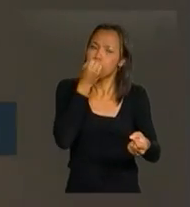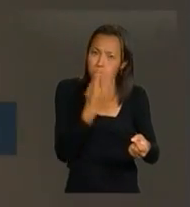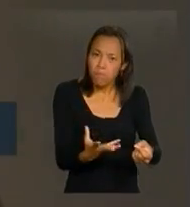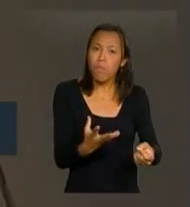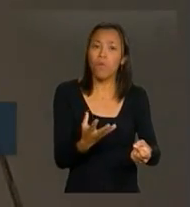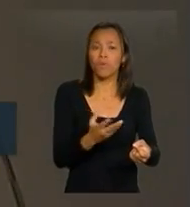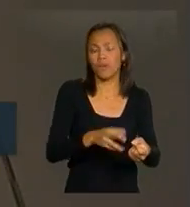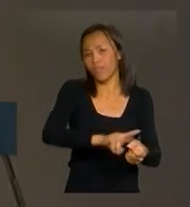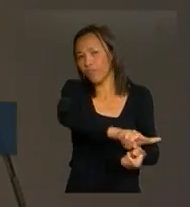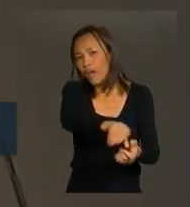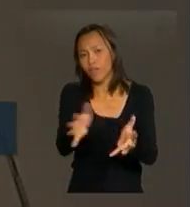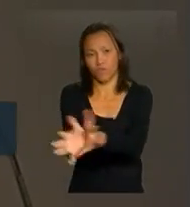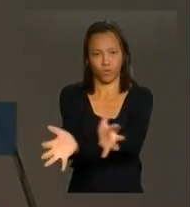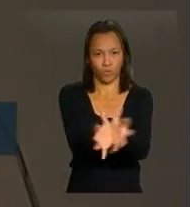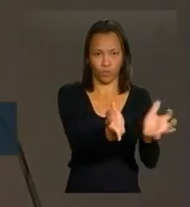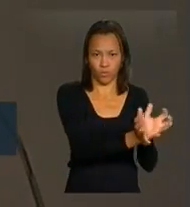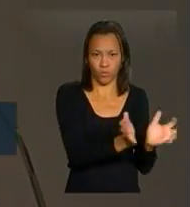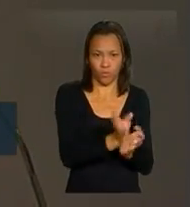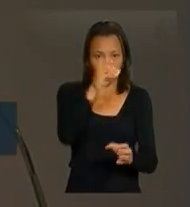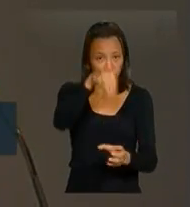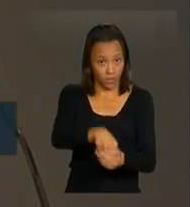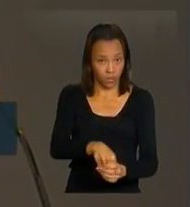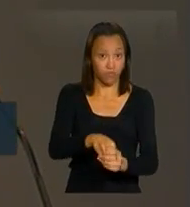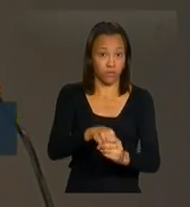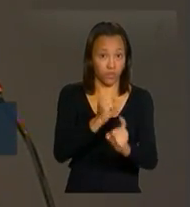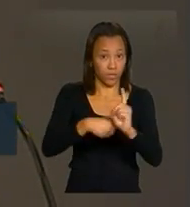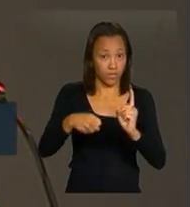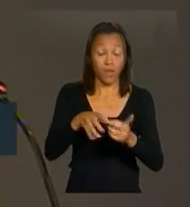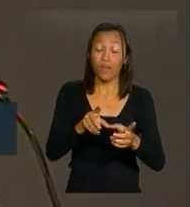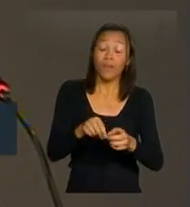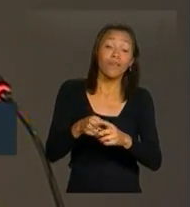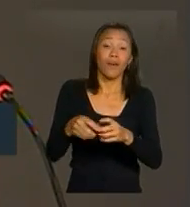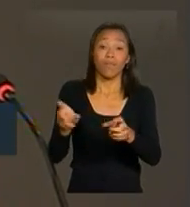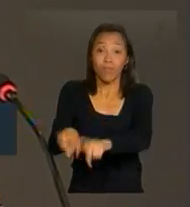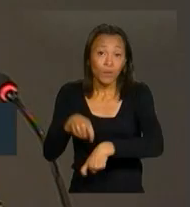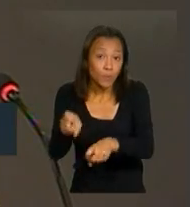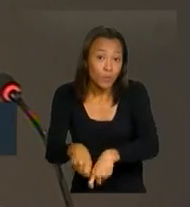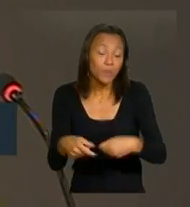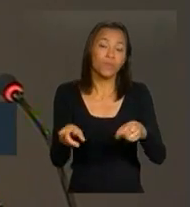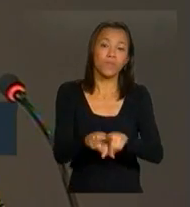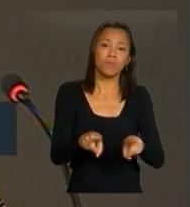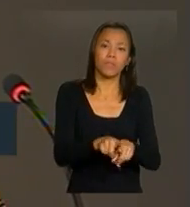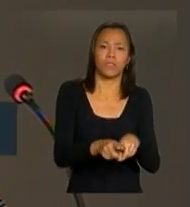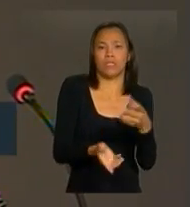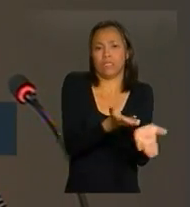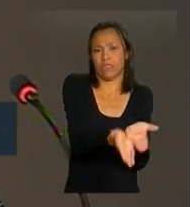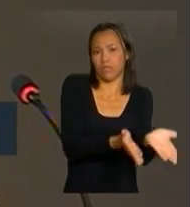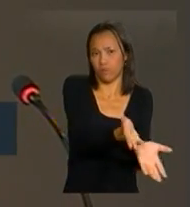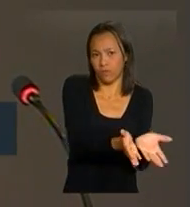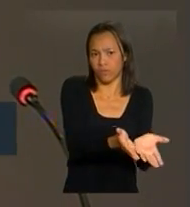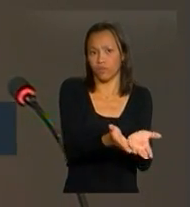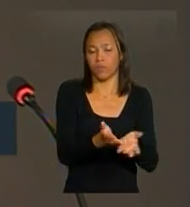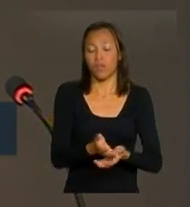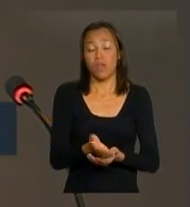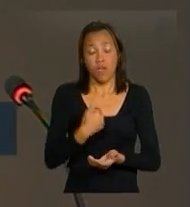nos demais setores, tanto na agricultura como no setor serviços. Aliás, eu